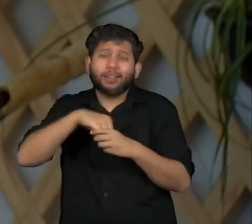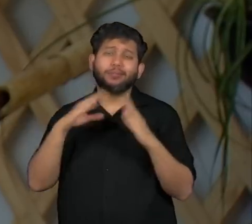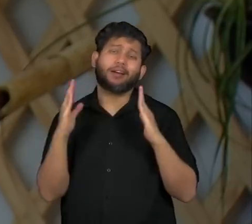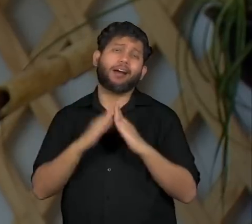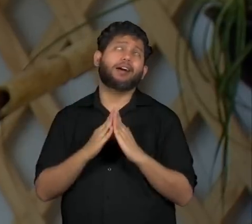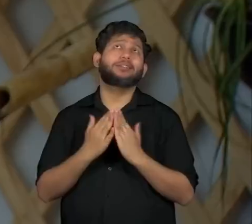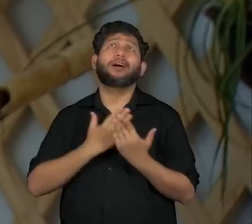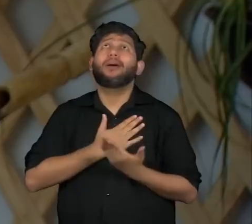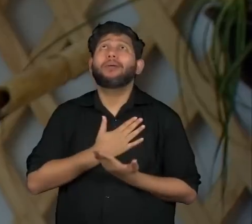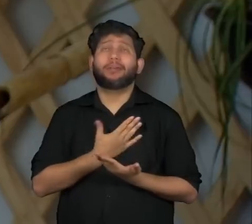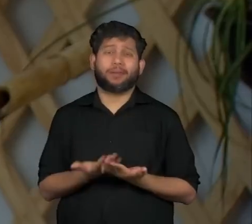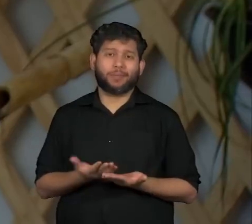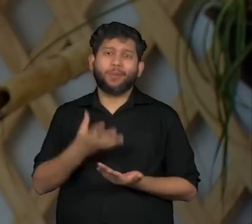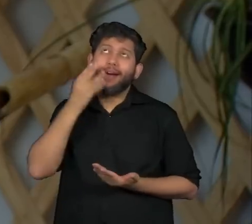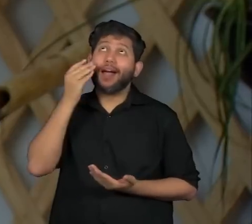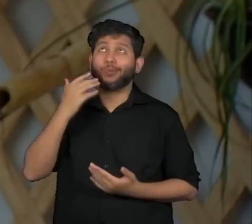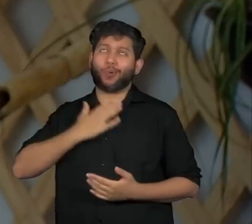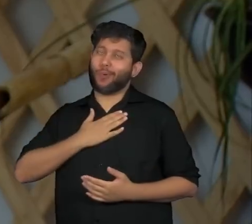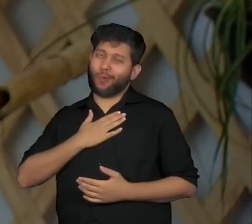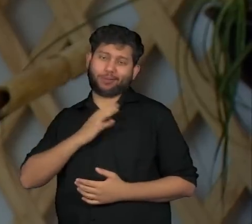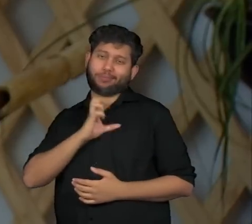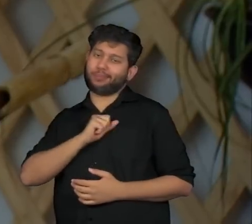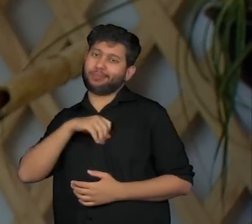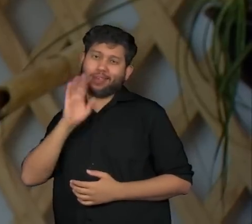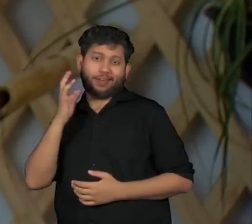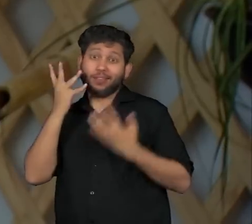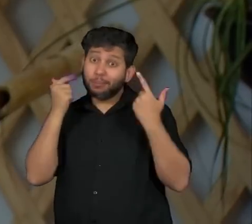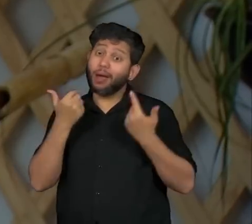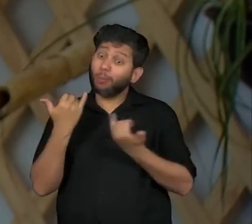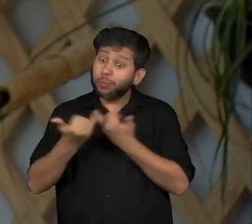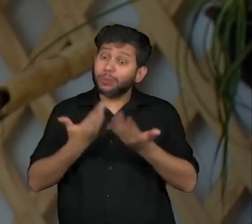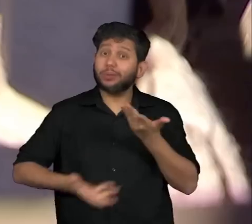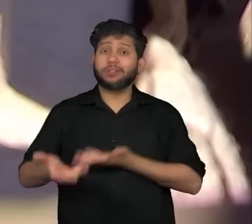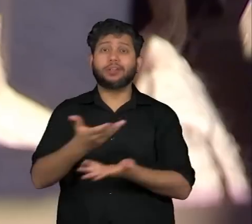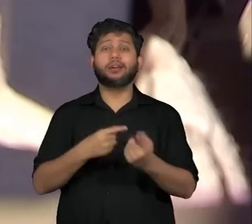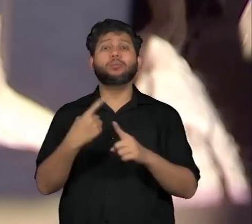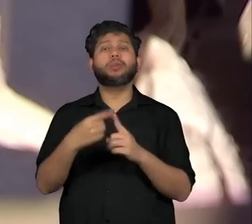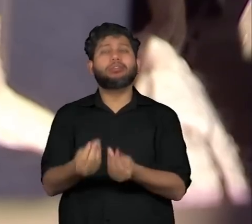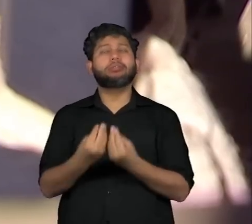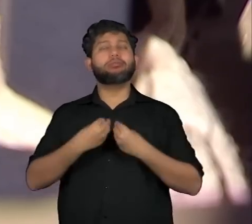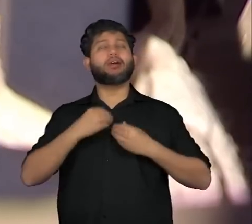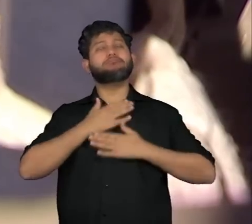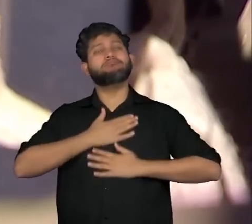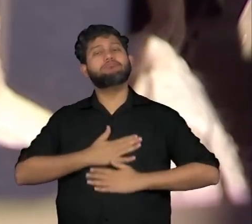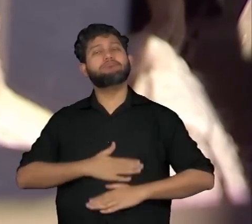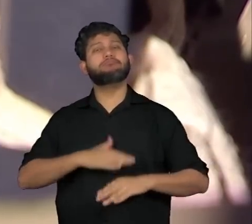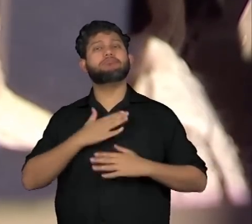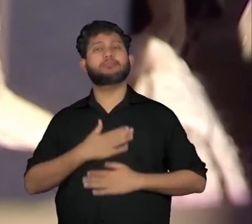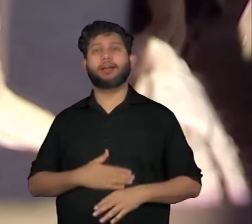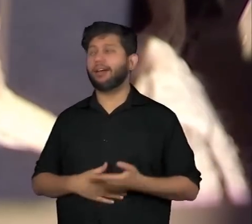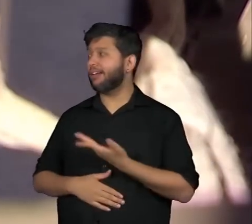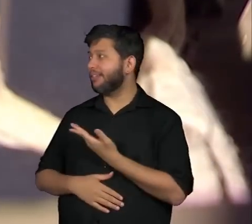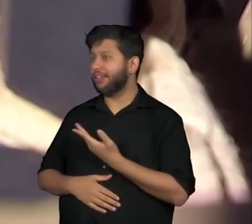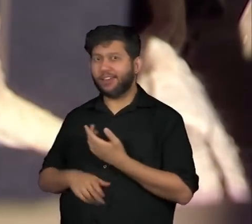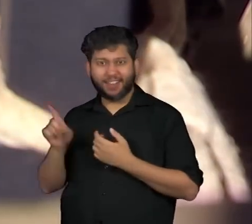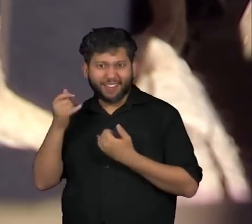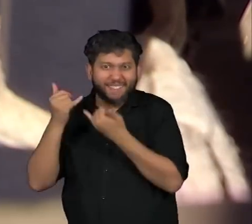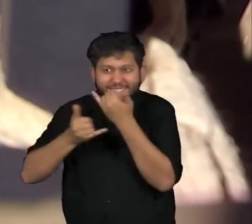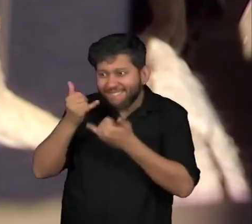em especial, sou suspeita porque sou apaixonada, mas traz essa paz, traz essa tranquilidade, apesar de serem